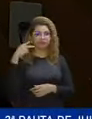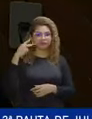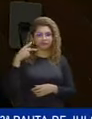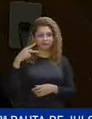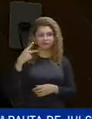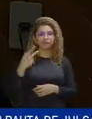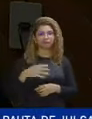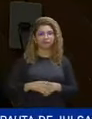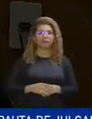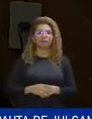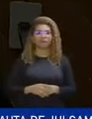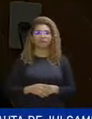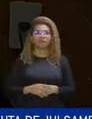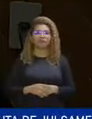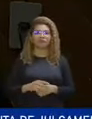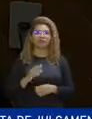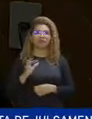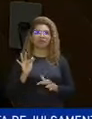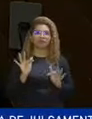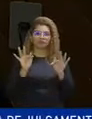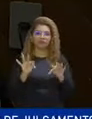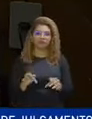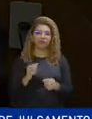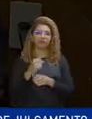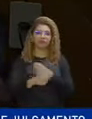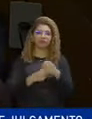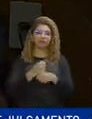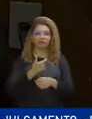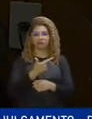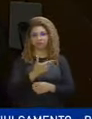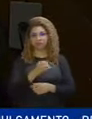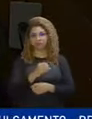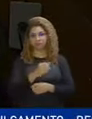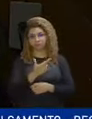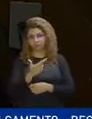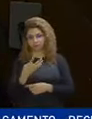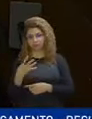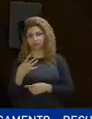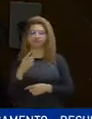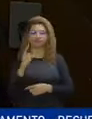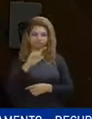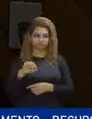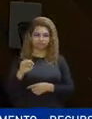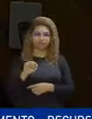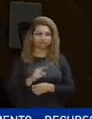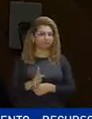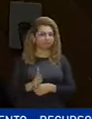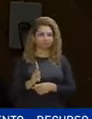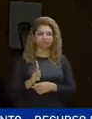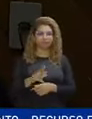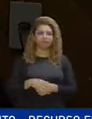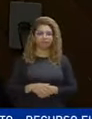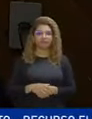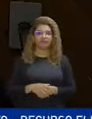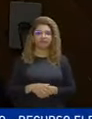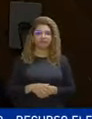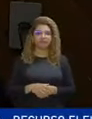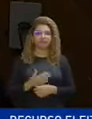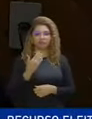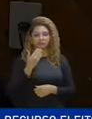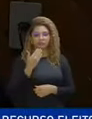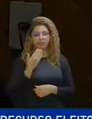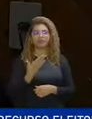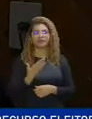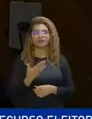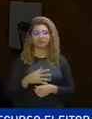dará somente no fim de 2024. Por conseguinte, é despido de quitação eleitoral